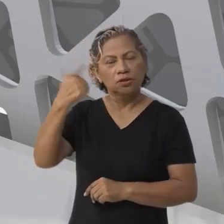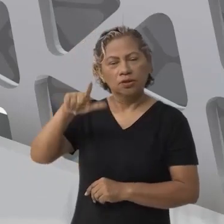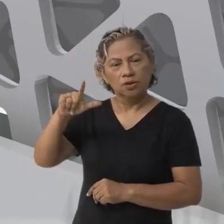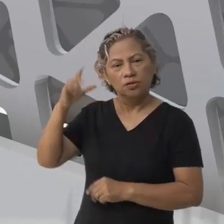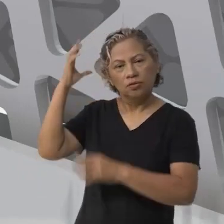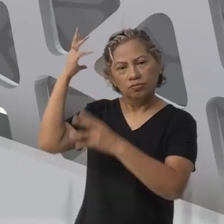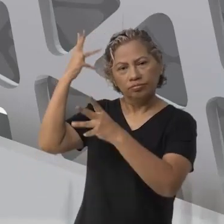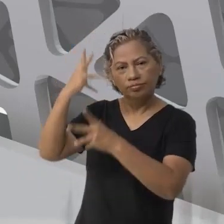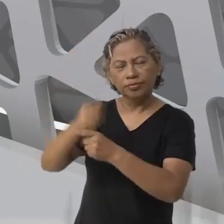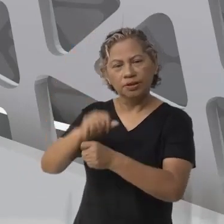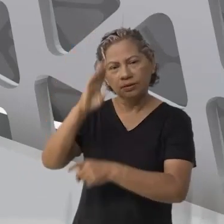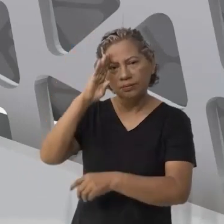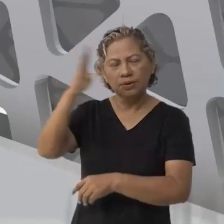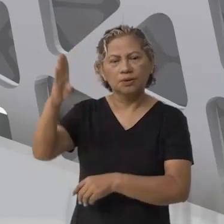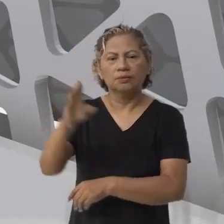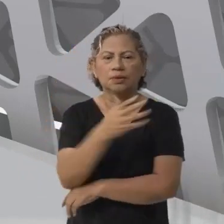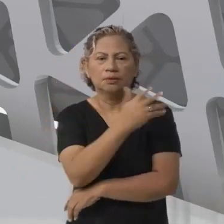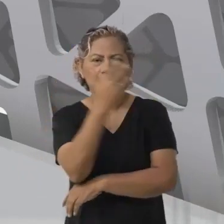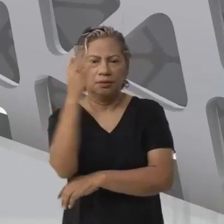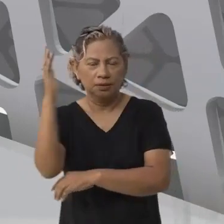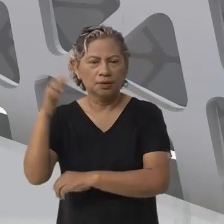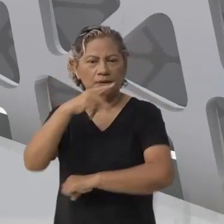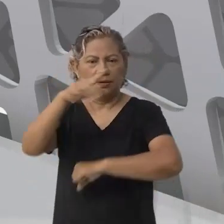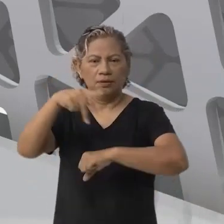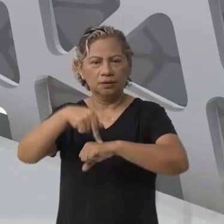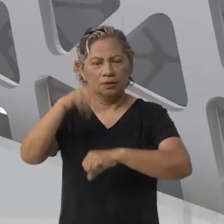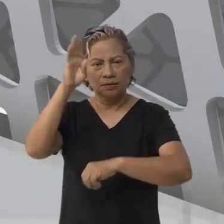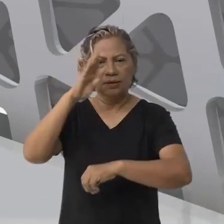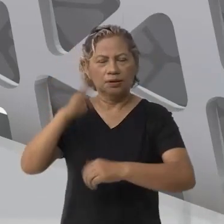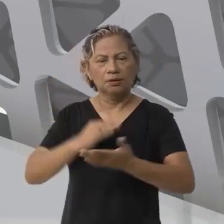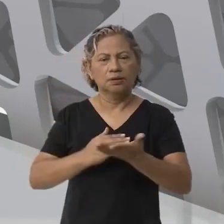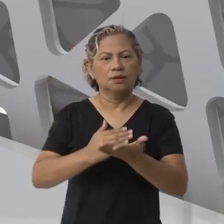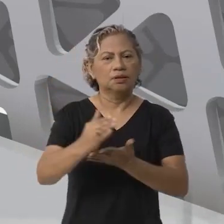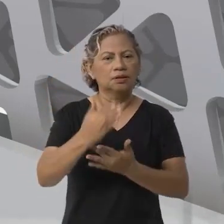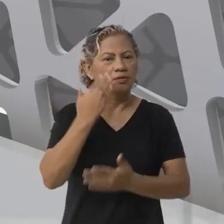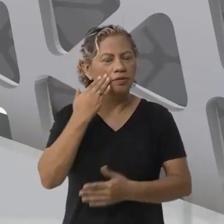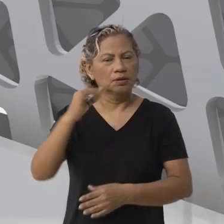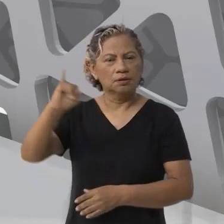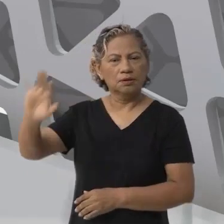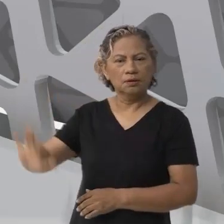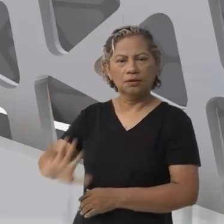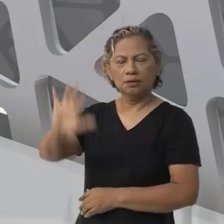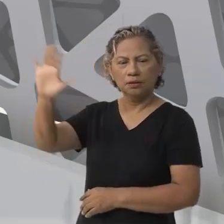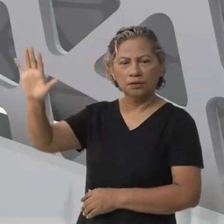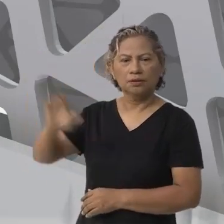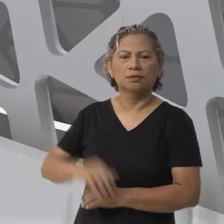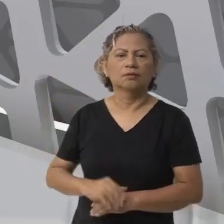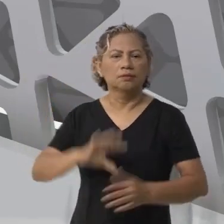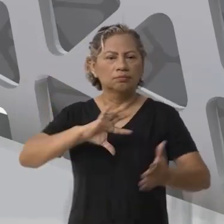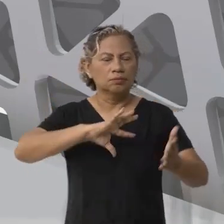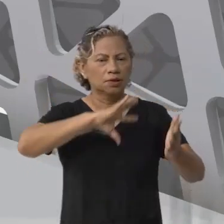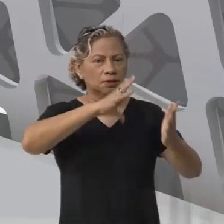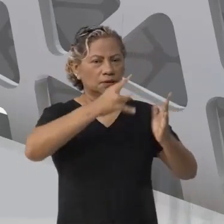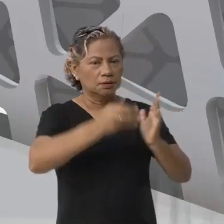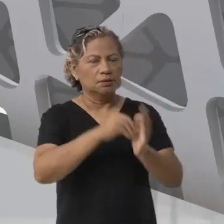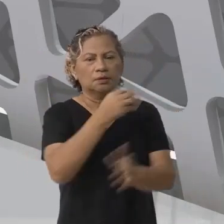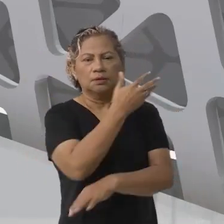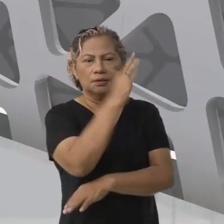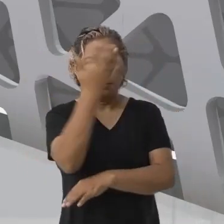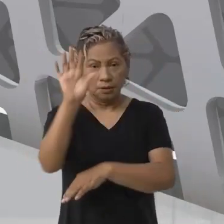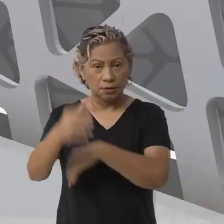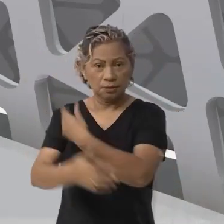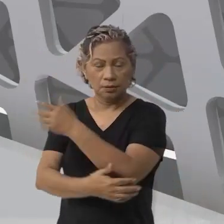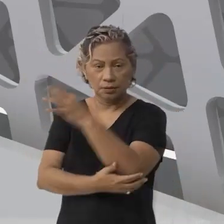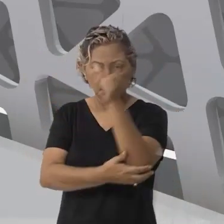vegetação característica. Então, a gente vai rever agora quais são as principais vegetações do nosso país, começando aí pela imagem